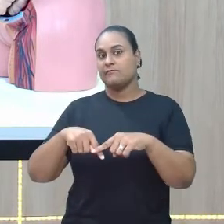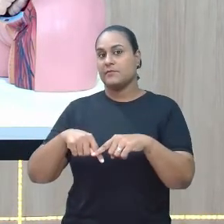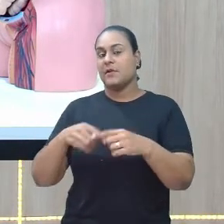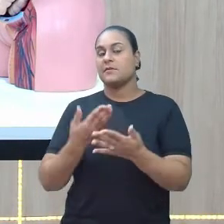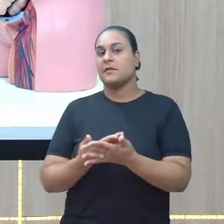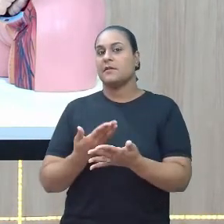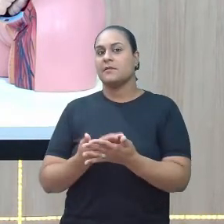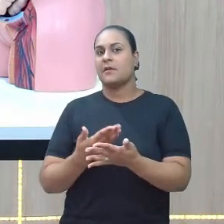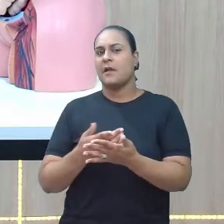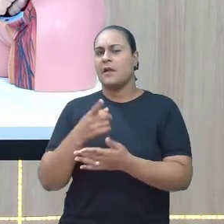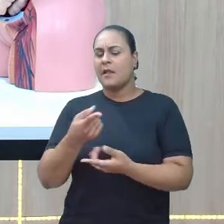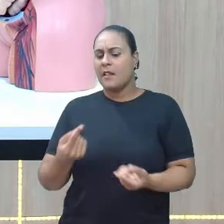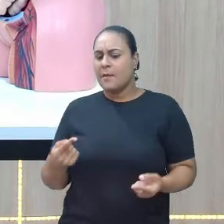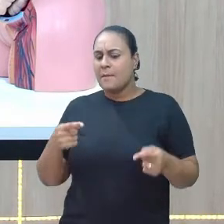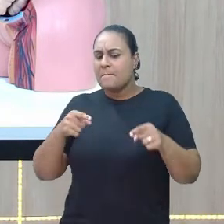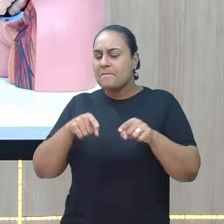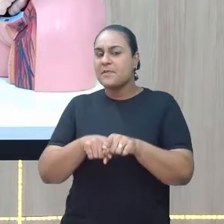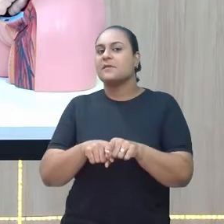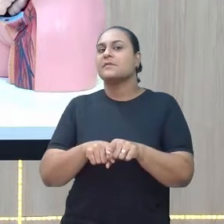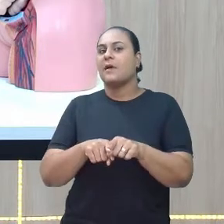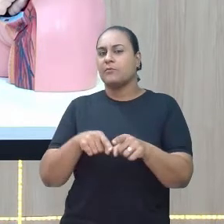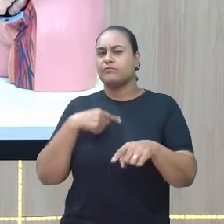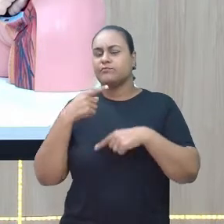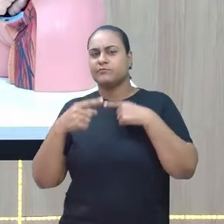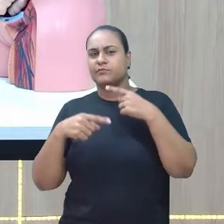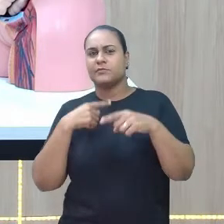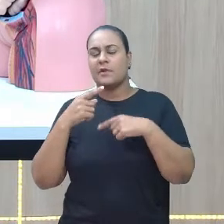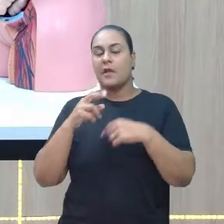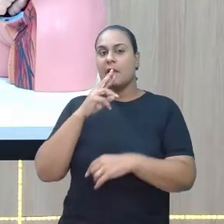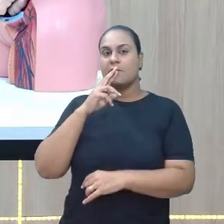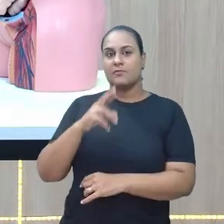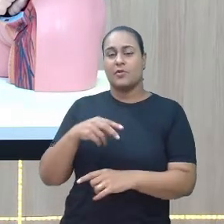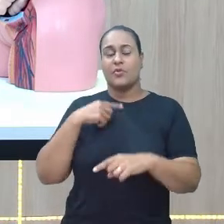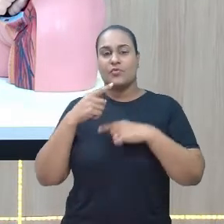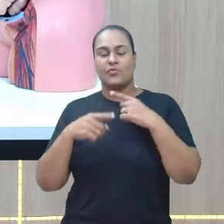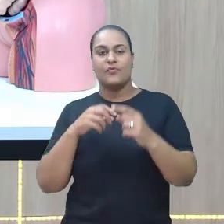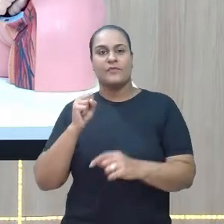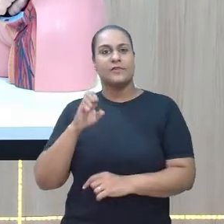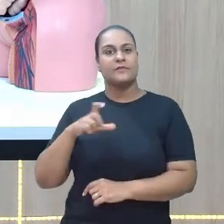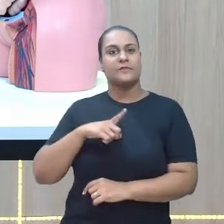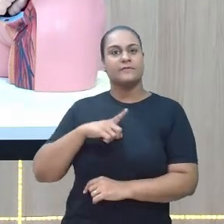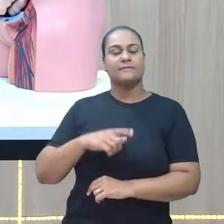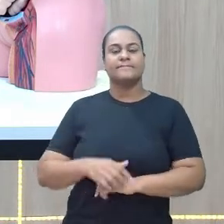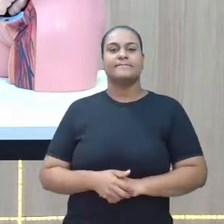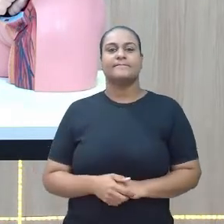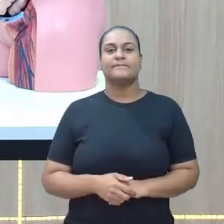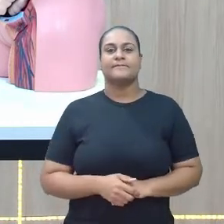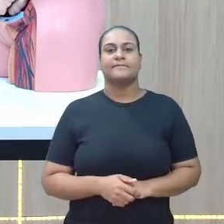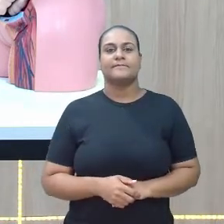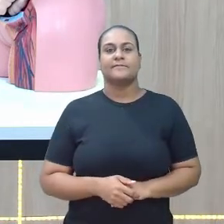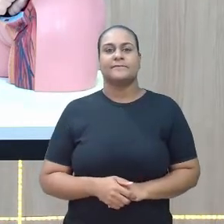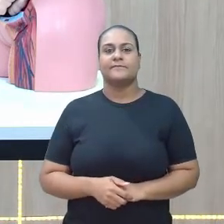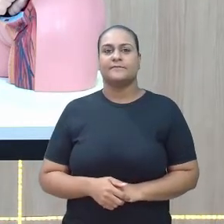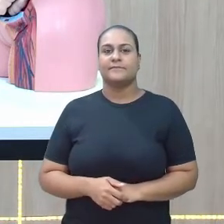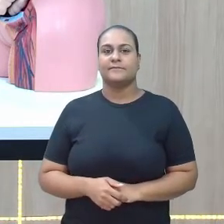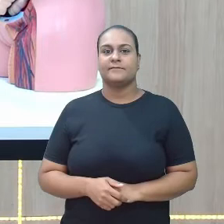é o seu grande parceiro para tirar todas as dúvidas, tá certo? Conto com vocês.